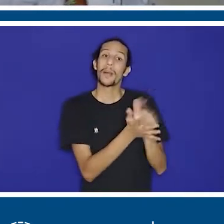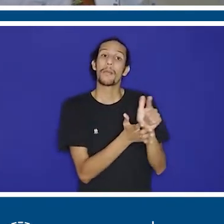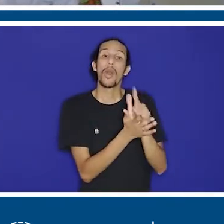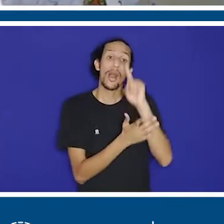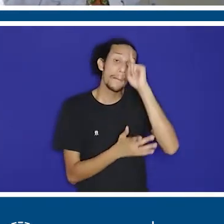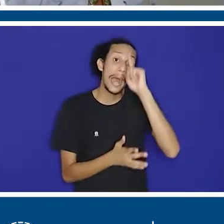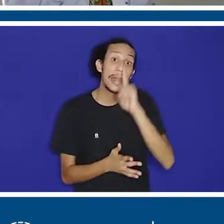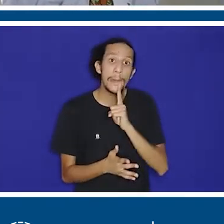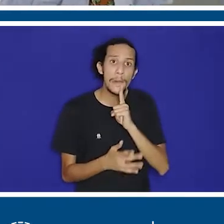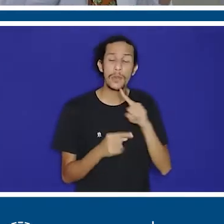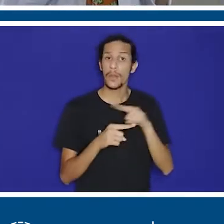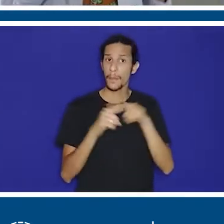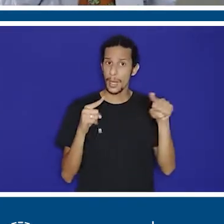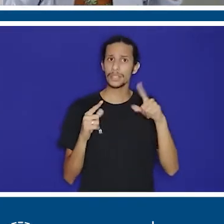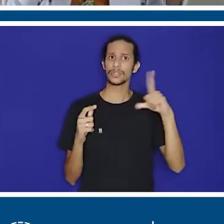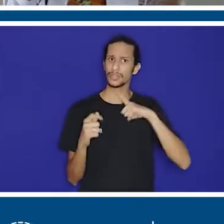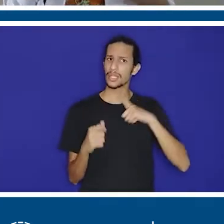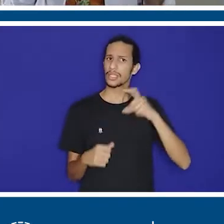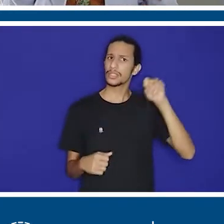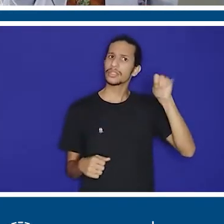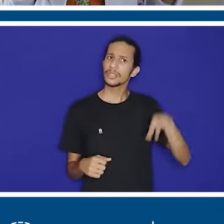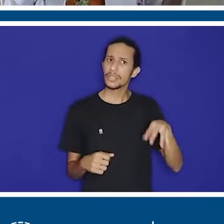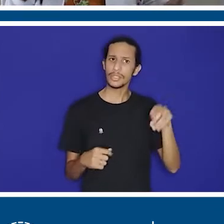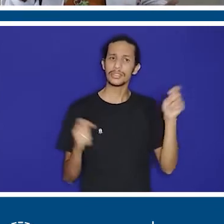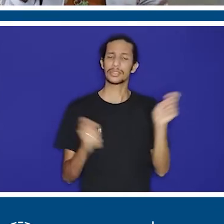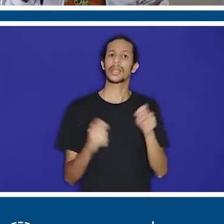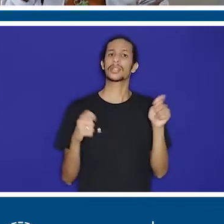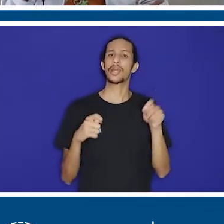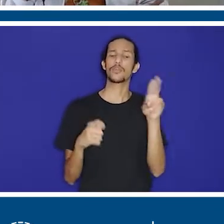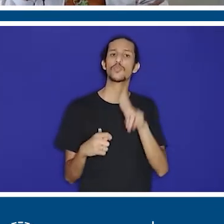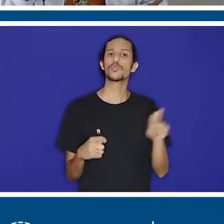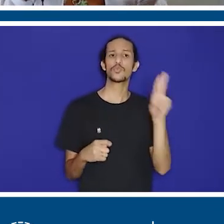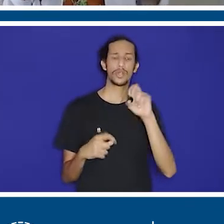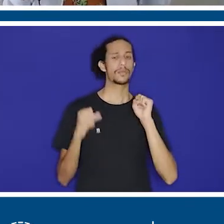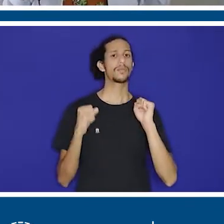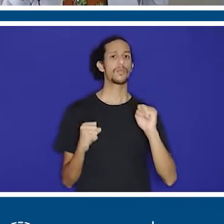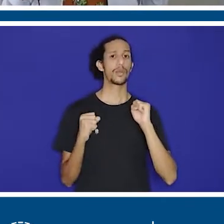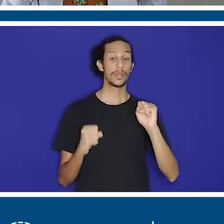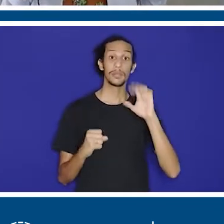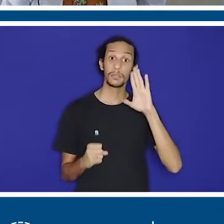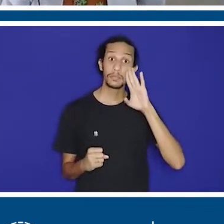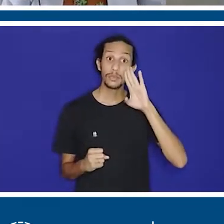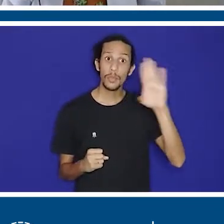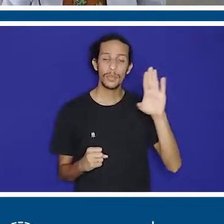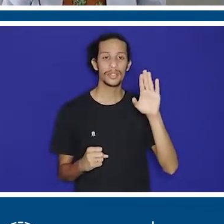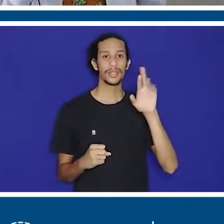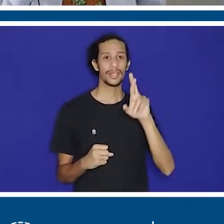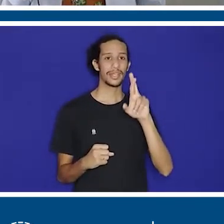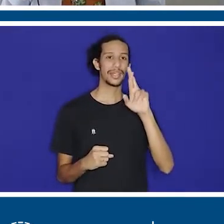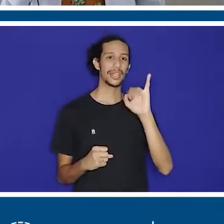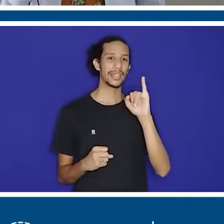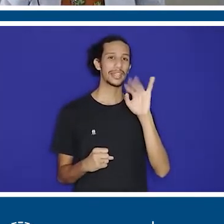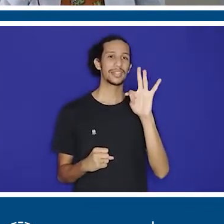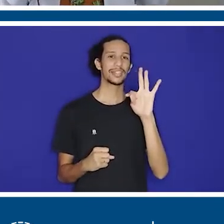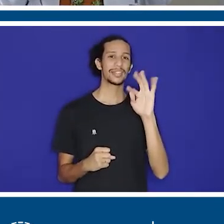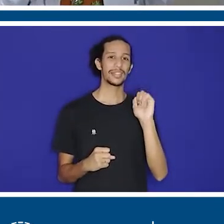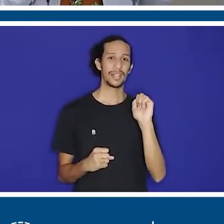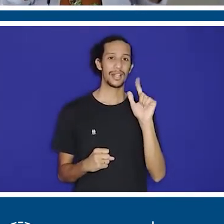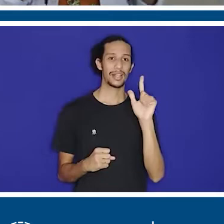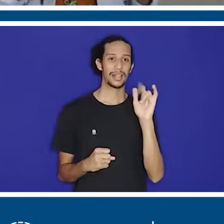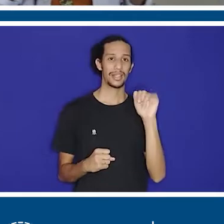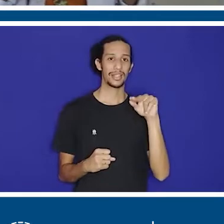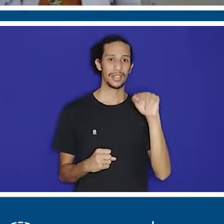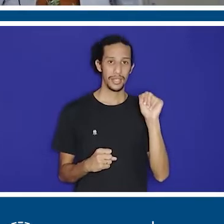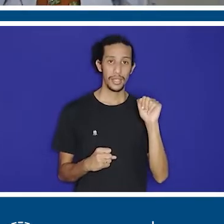são medicamentos que existem, específicos, autorizados para você poder usar, especialmente a Ritalina. Agora,